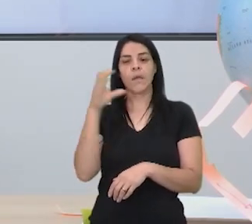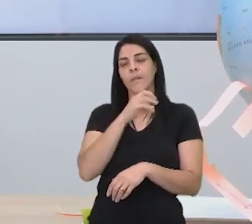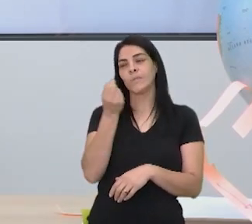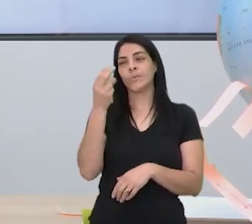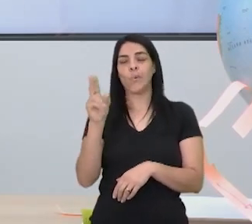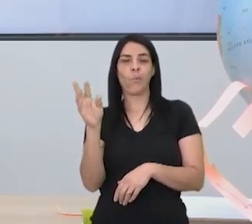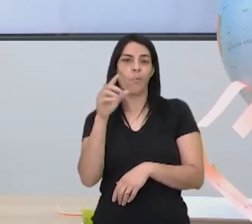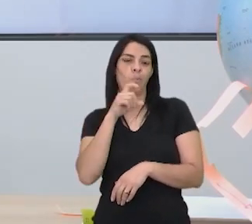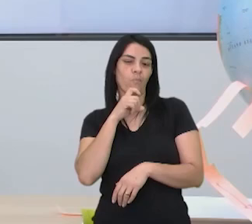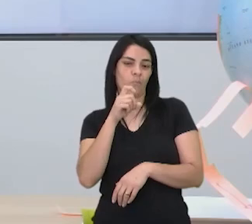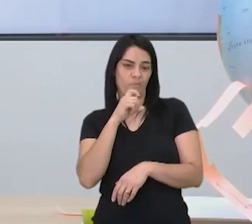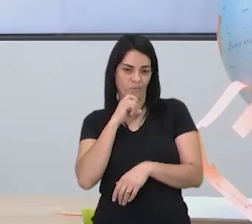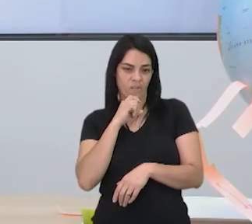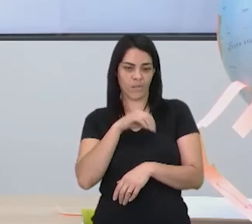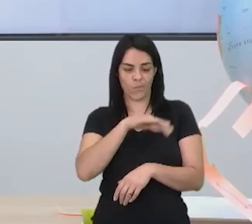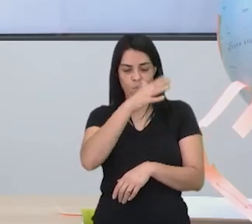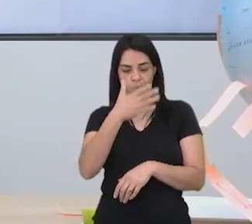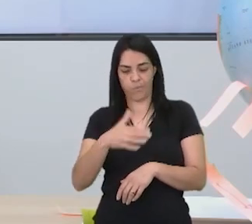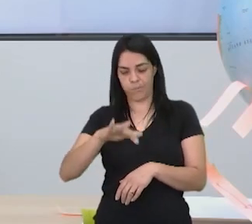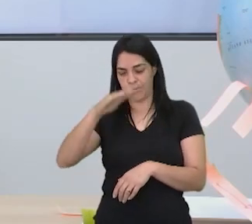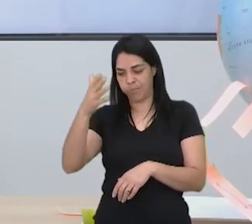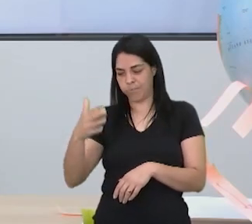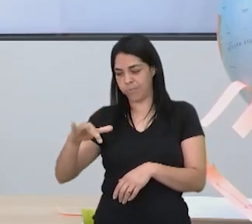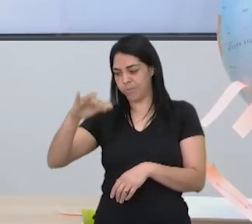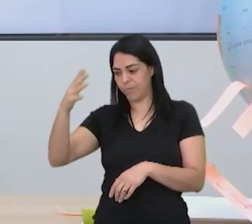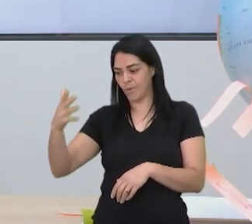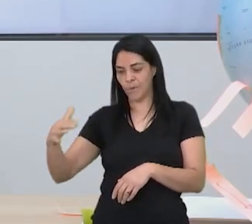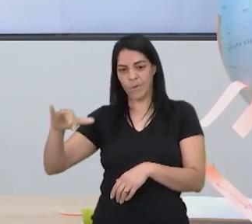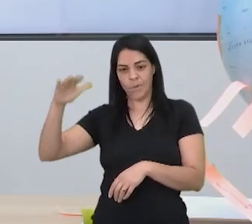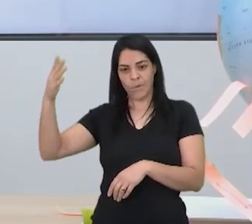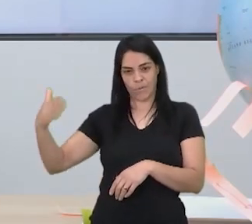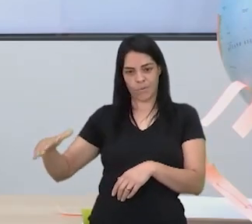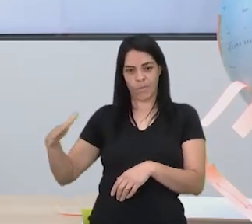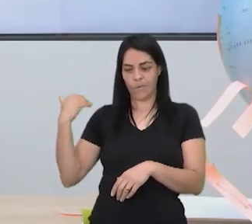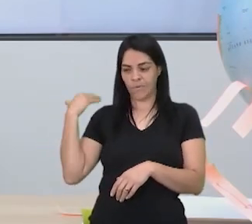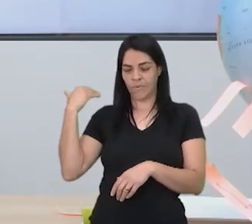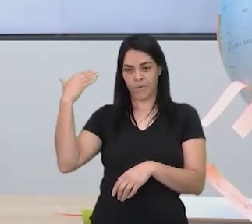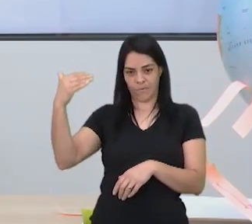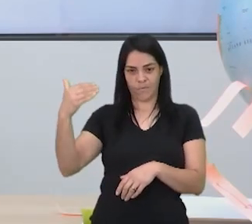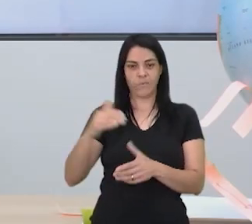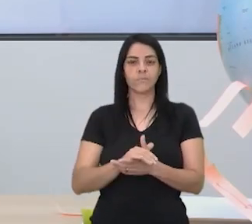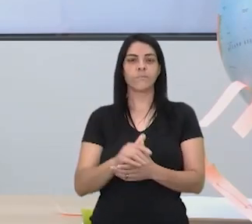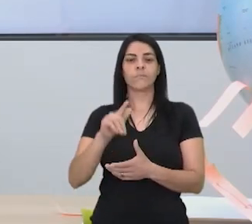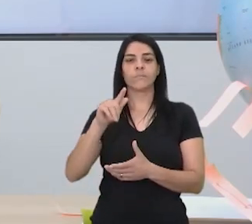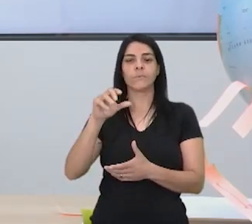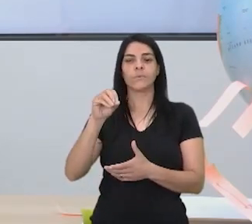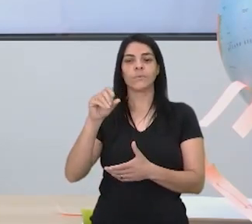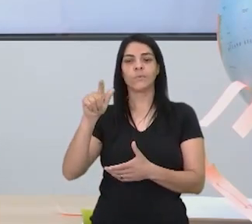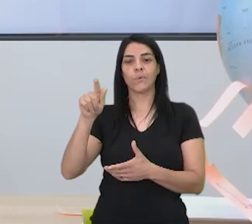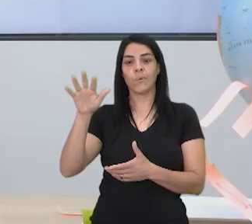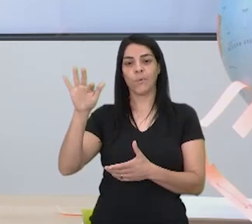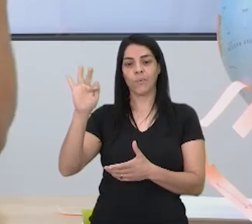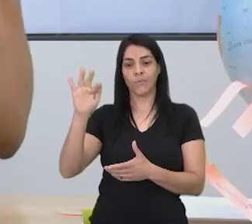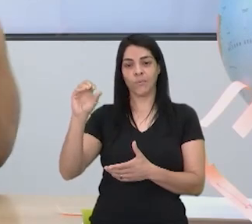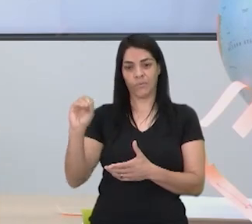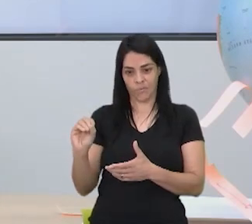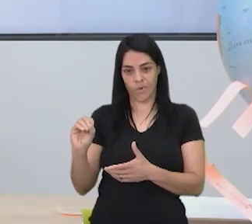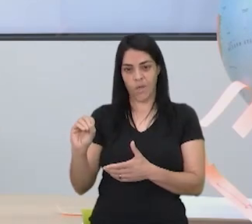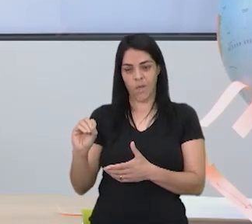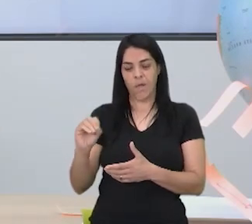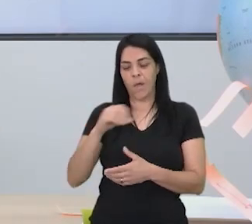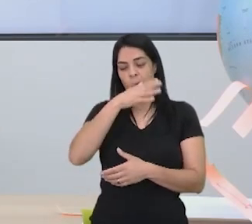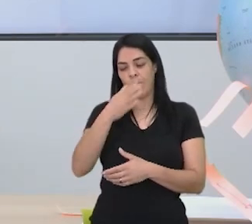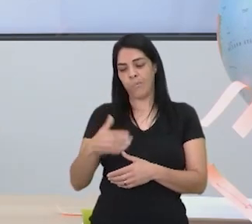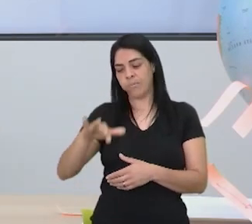da sua posição, da sua localização. Uma das correntes mais famosas aqui é a corrente do Golfo. Ela é uma corrente quente que